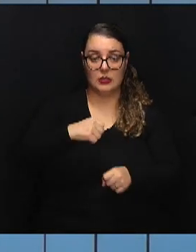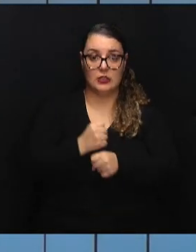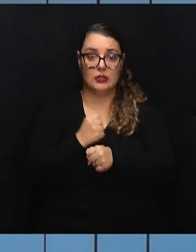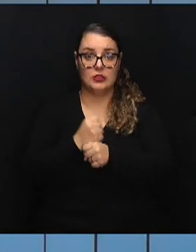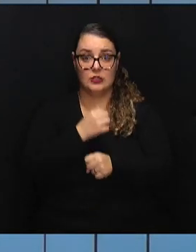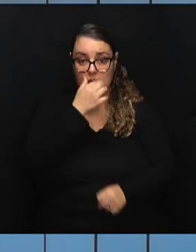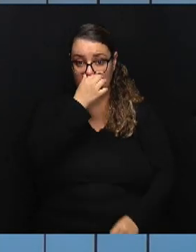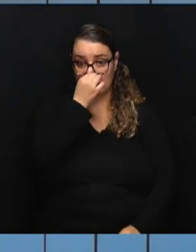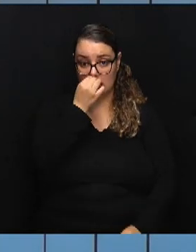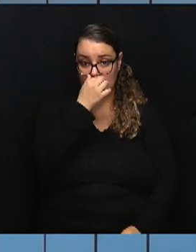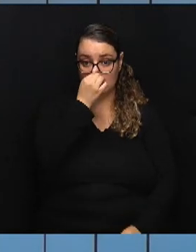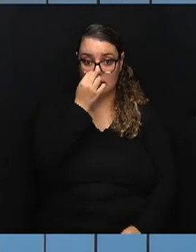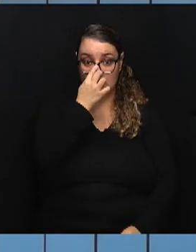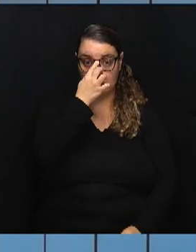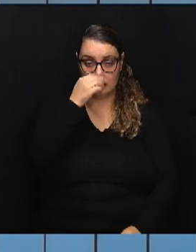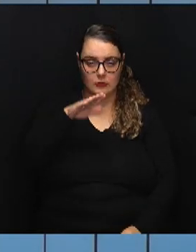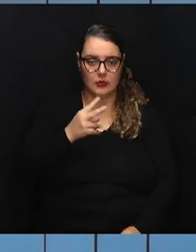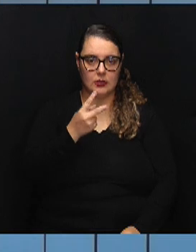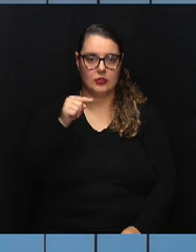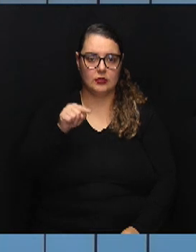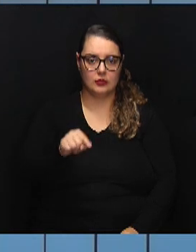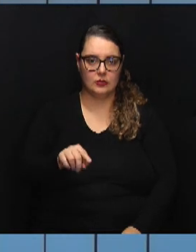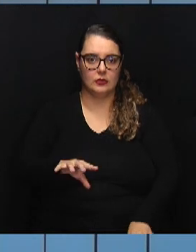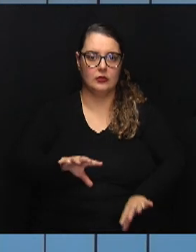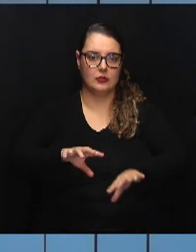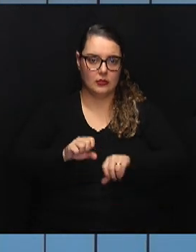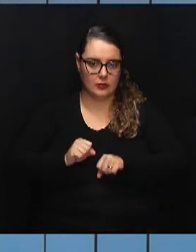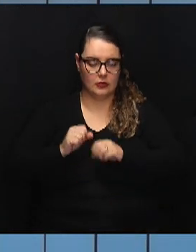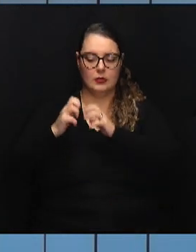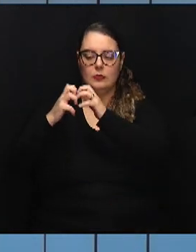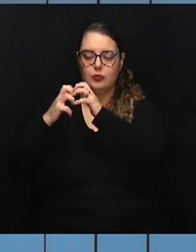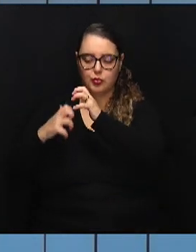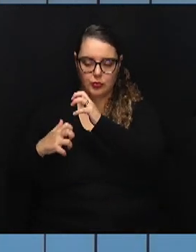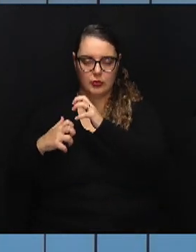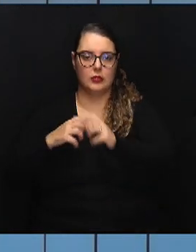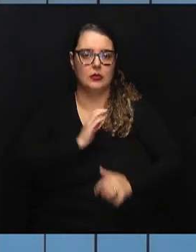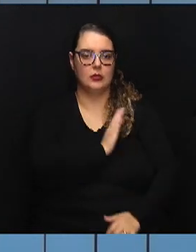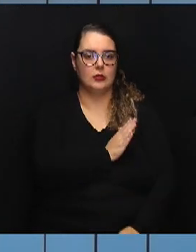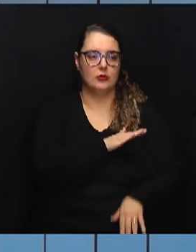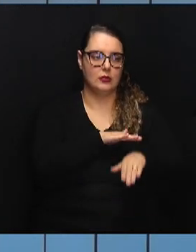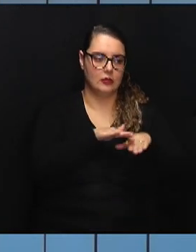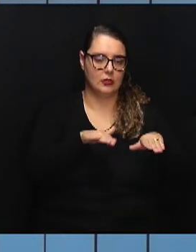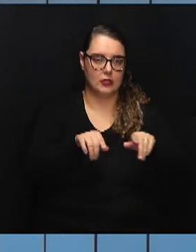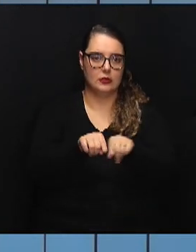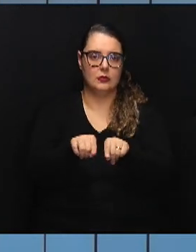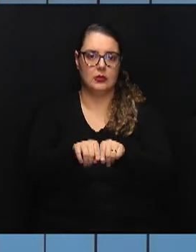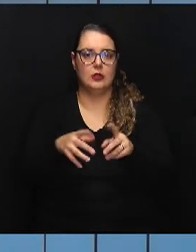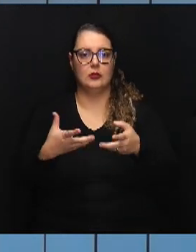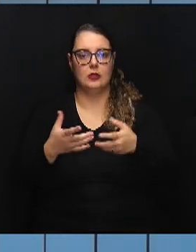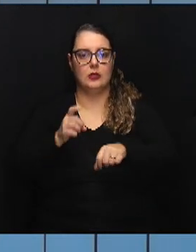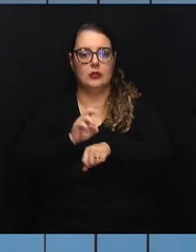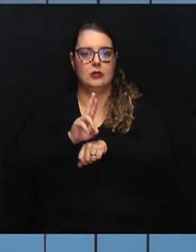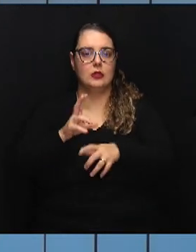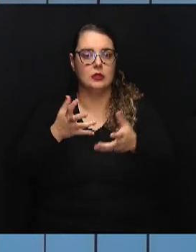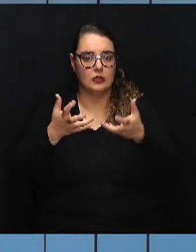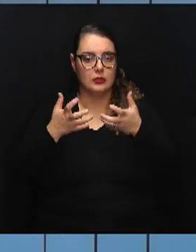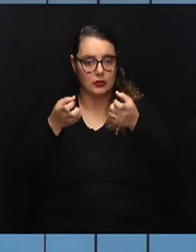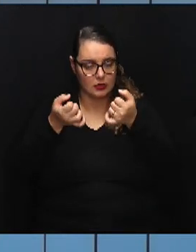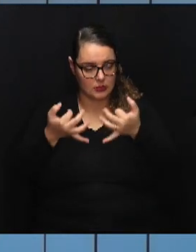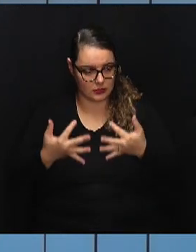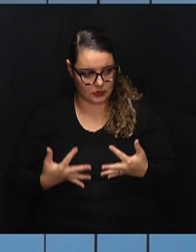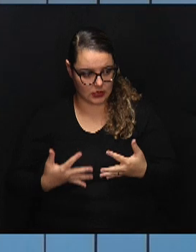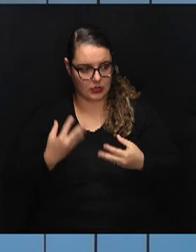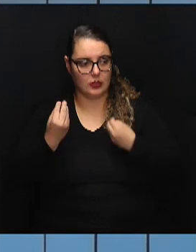ano mais de 2.000 casos de AVCs e infartos. Então, eu gostaria que a doutora explicasse qual